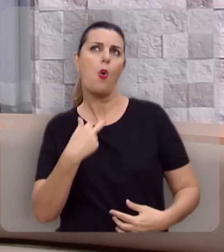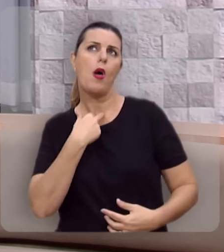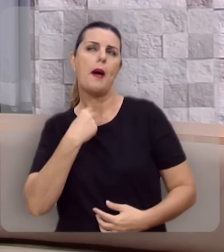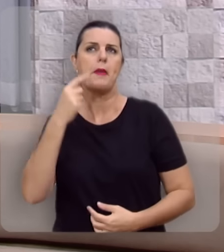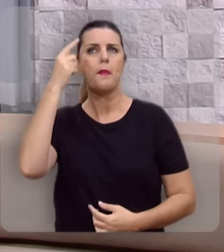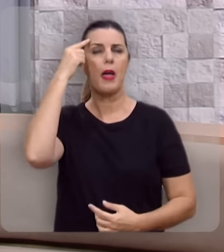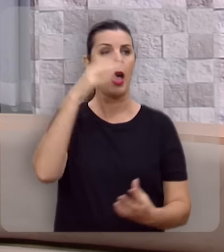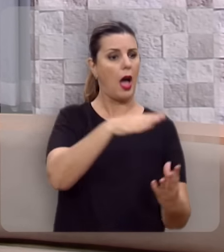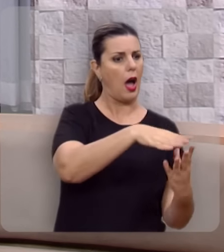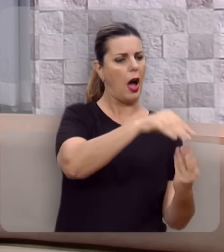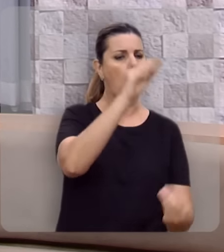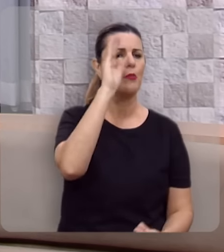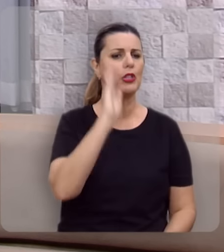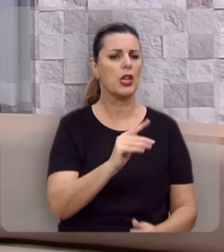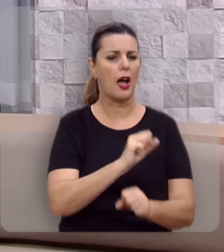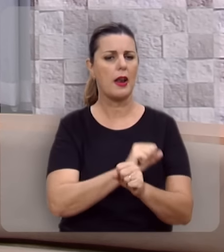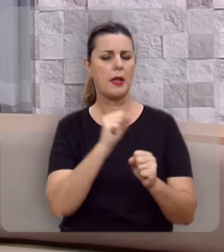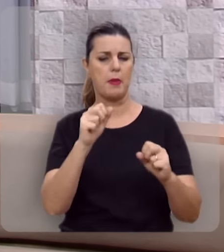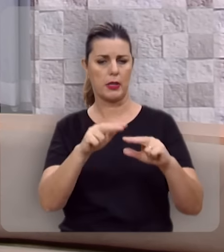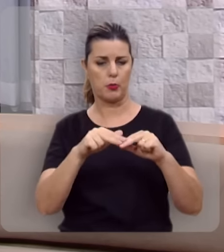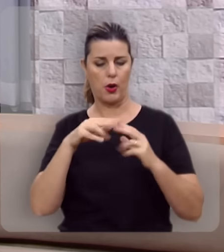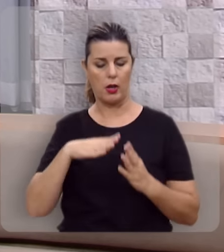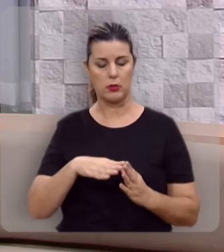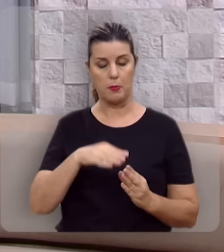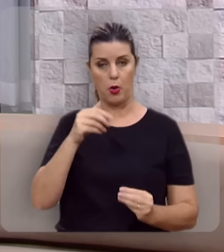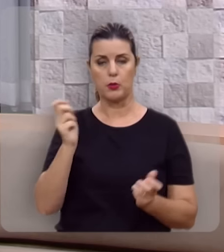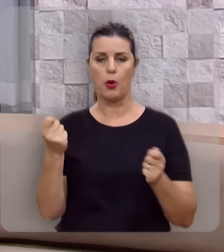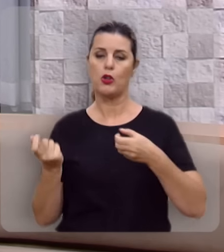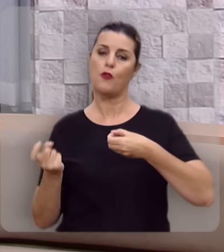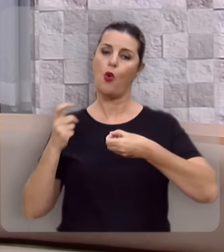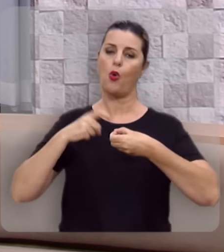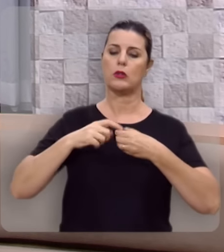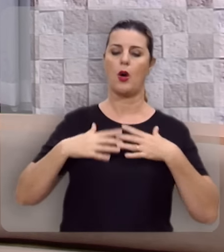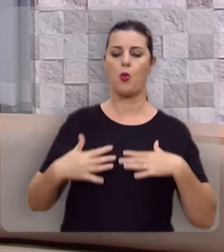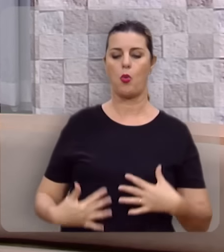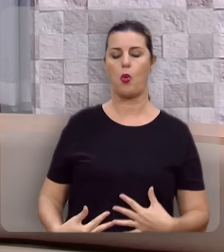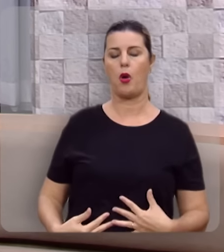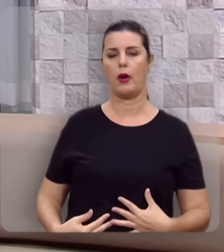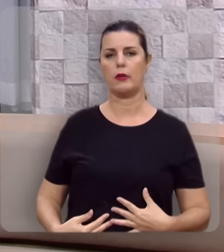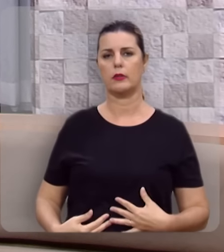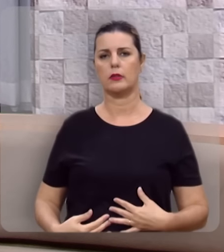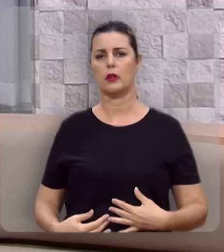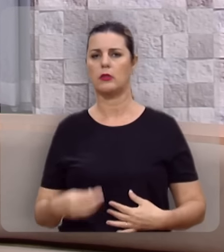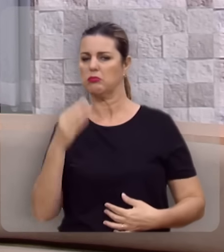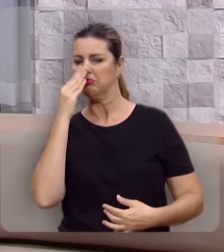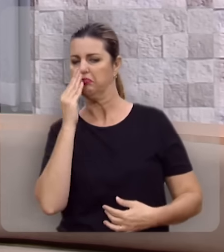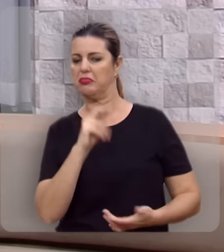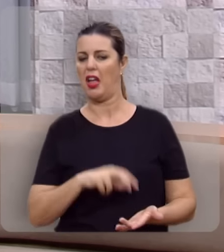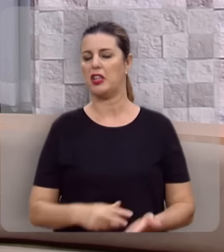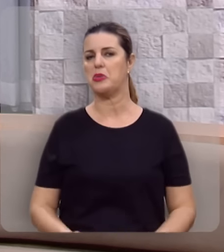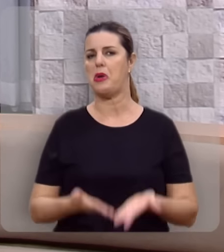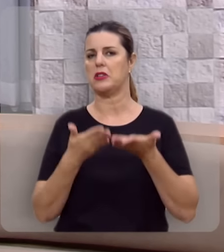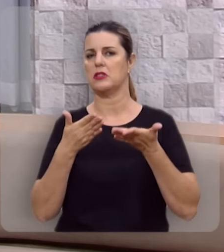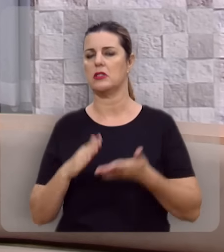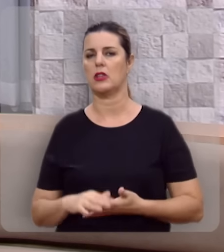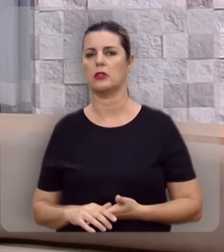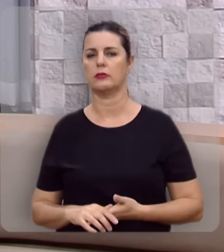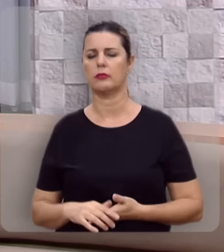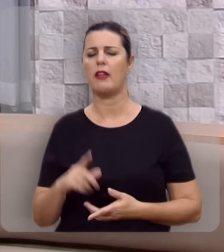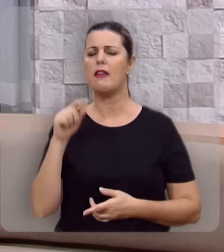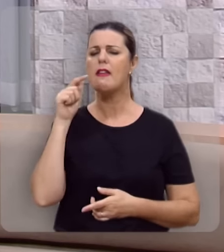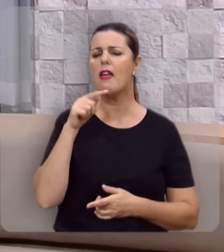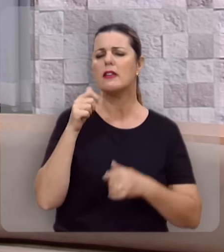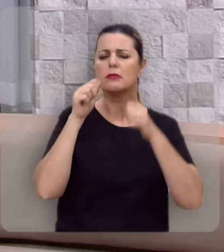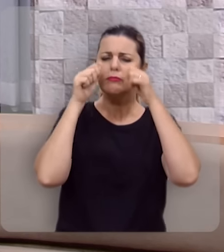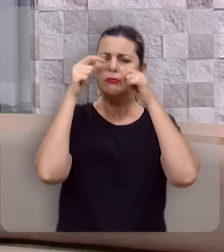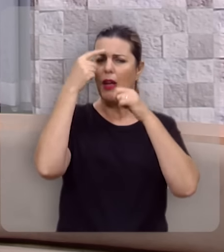podiam pensar que esta alma, já liberta pela morte, voltasse ao corpo. Então, eles rejeitavam a ressurreição. E esse negócio